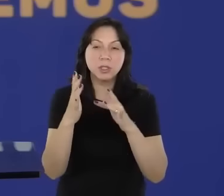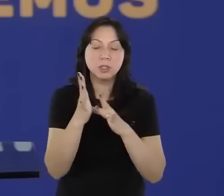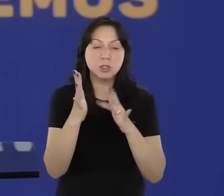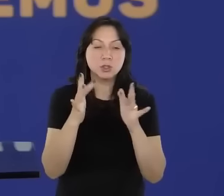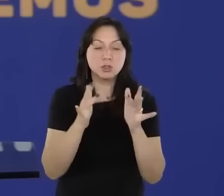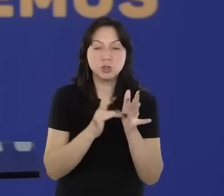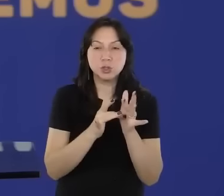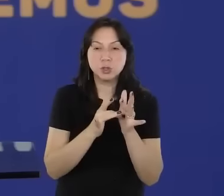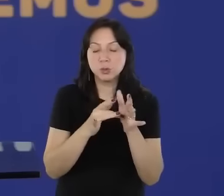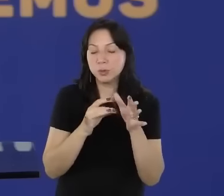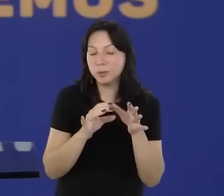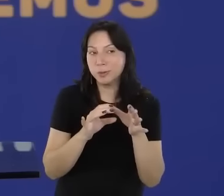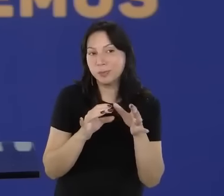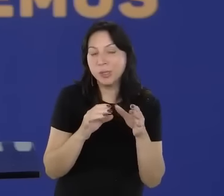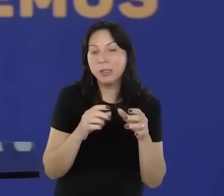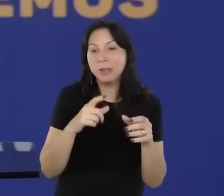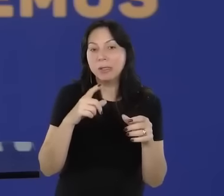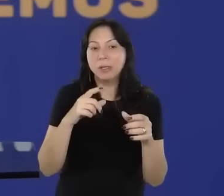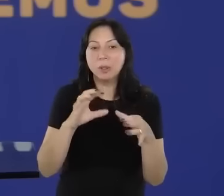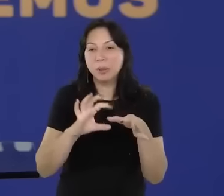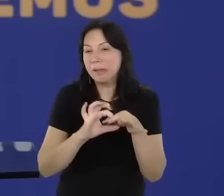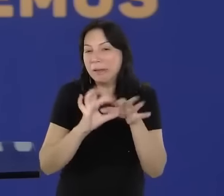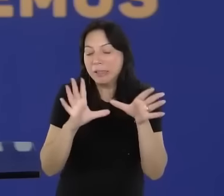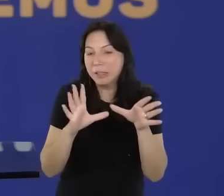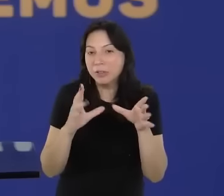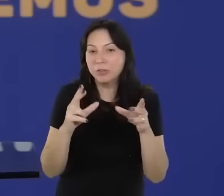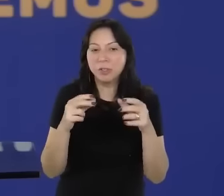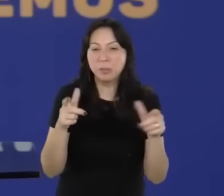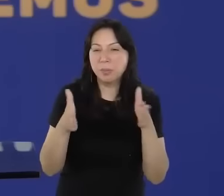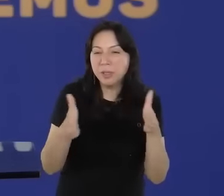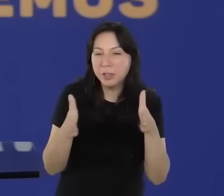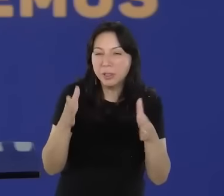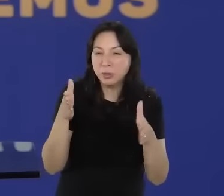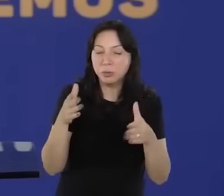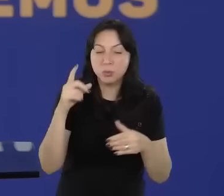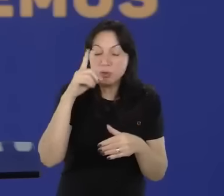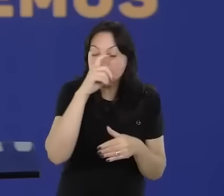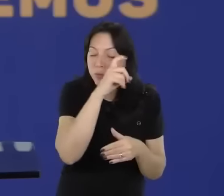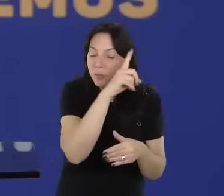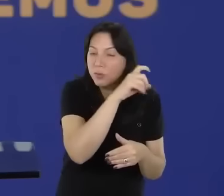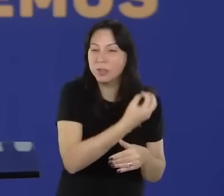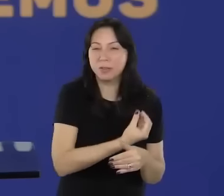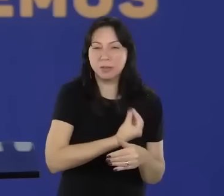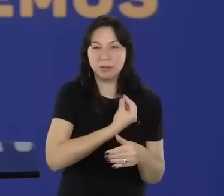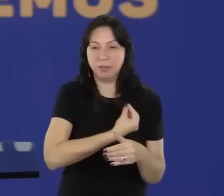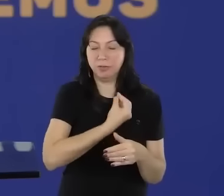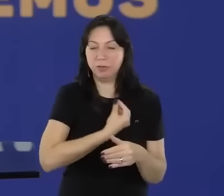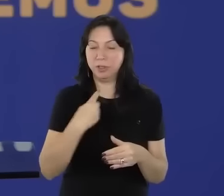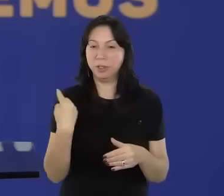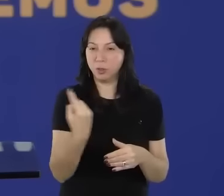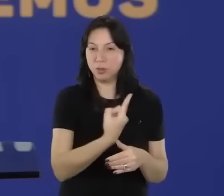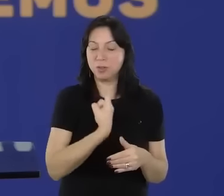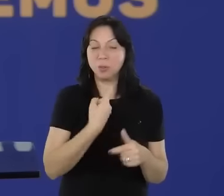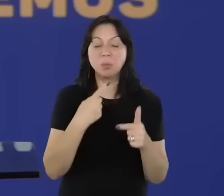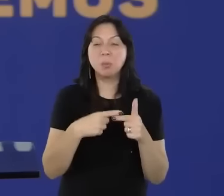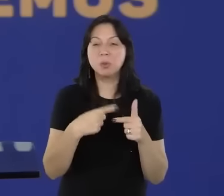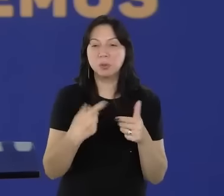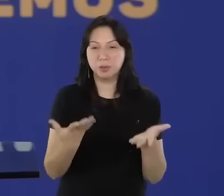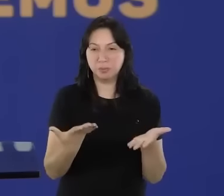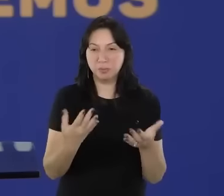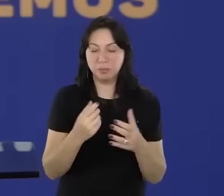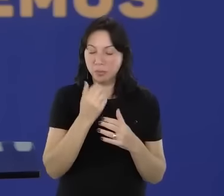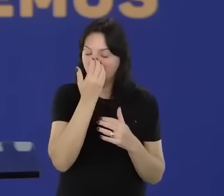nossa vida por que Jesus permite tempestades em nossa